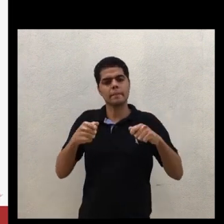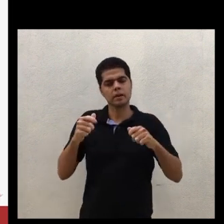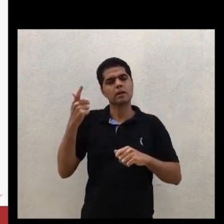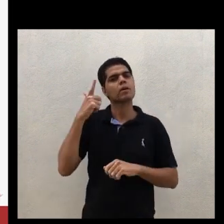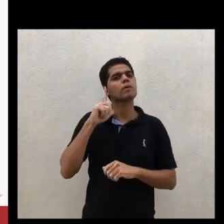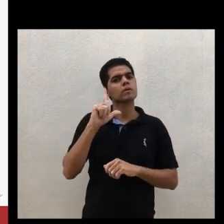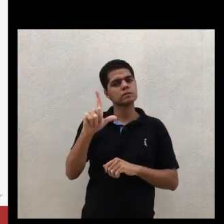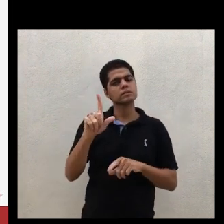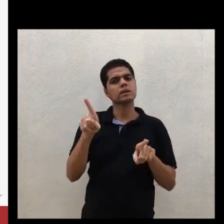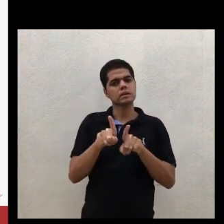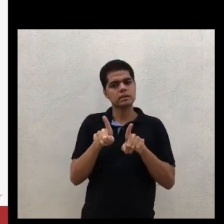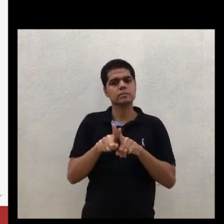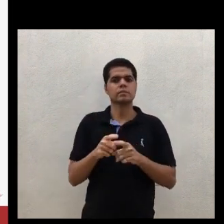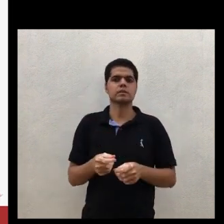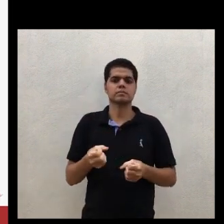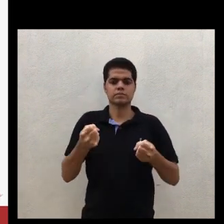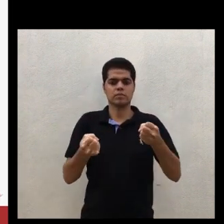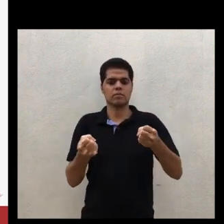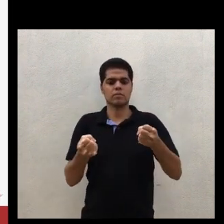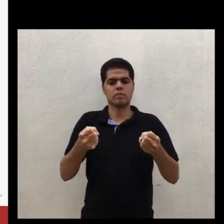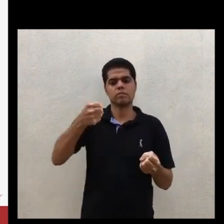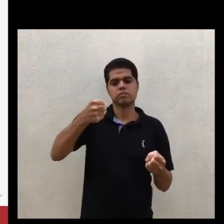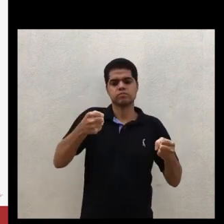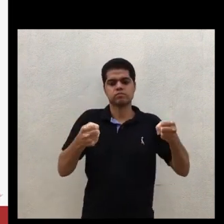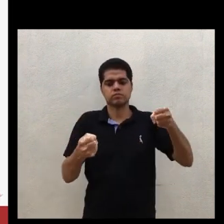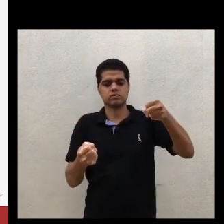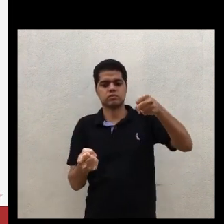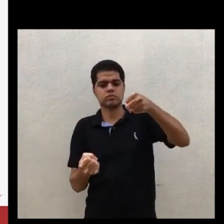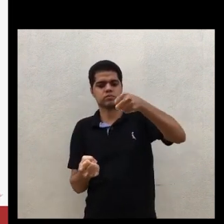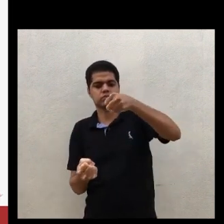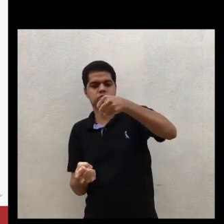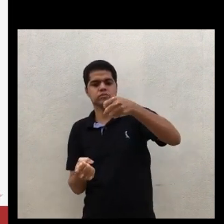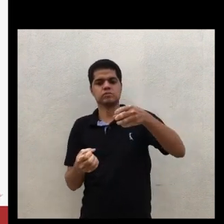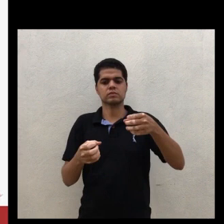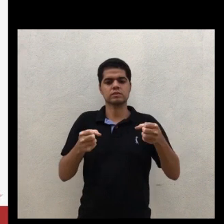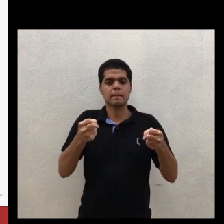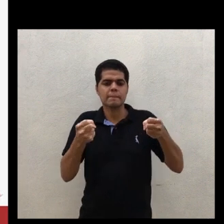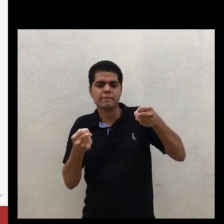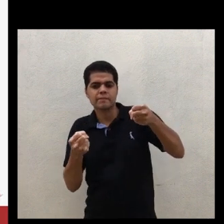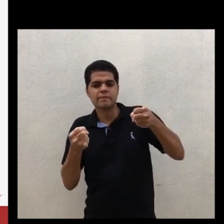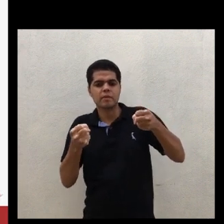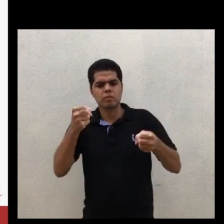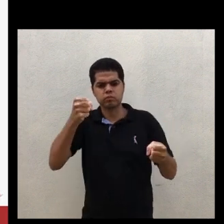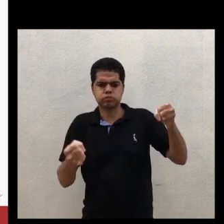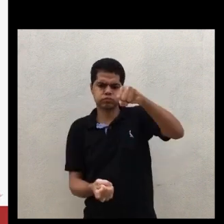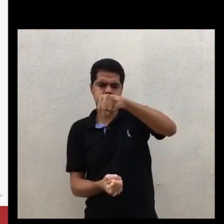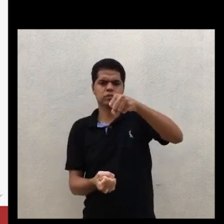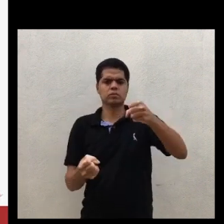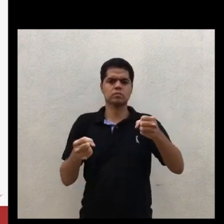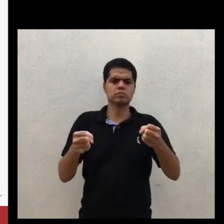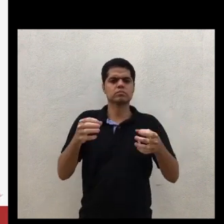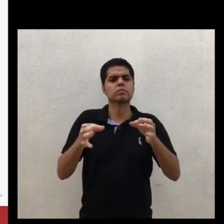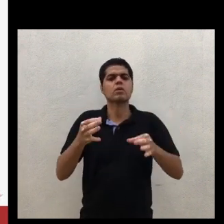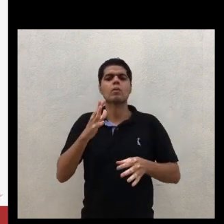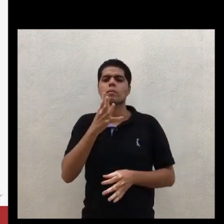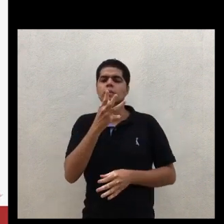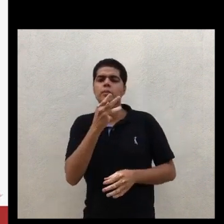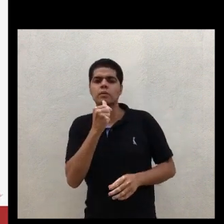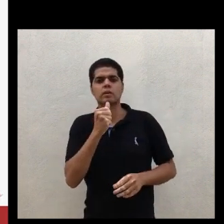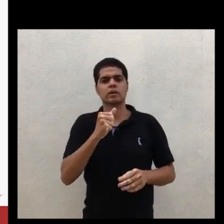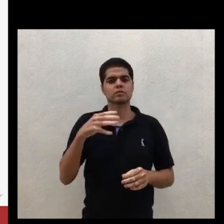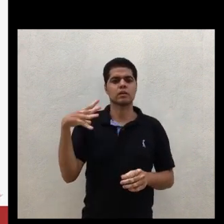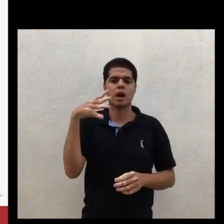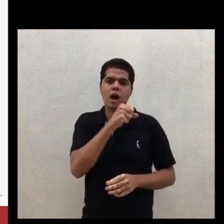de conjuntos fuzzy. O tanto que ele vai virar o volante para a direita, se é pouco, muito ou muito rápido, sei lá, lento,